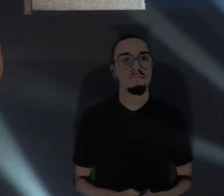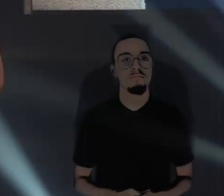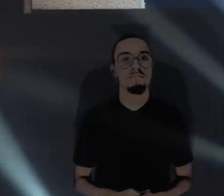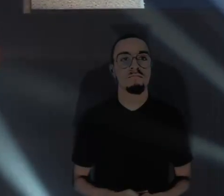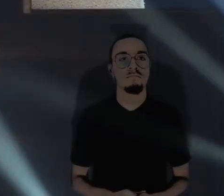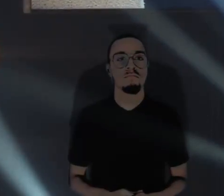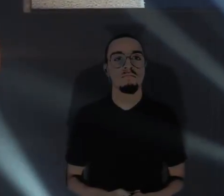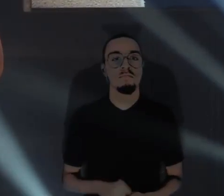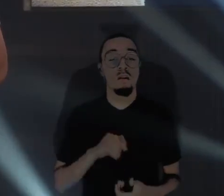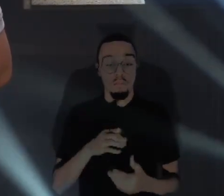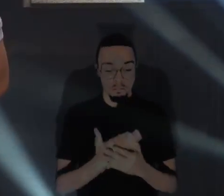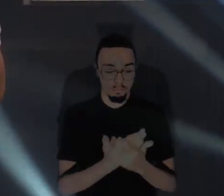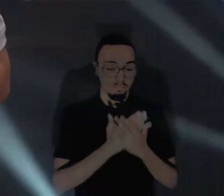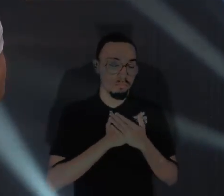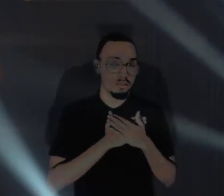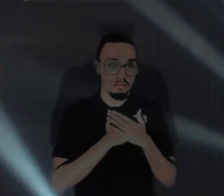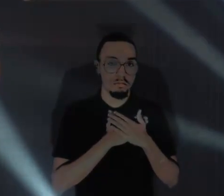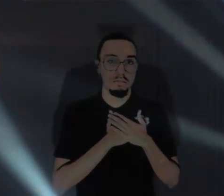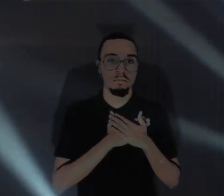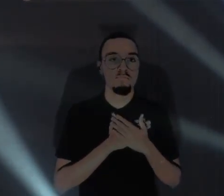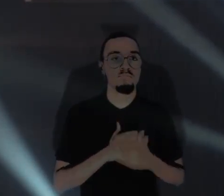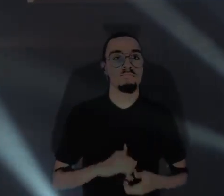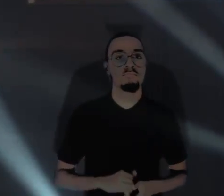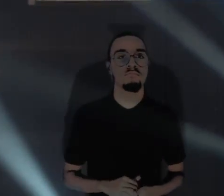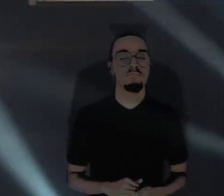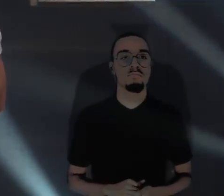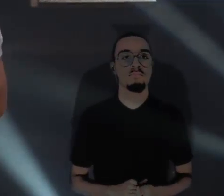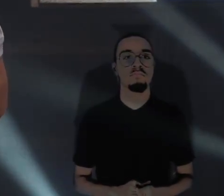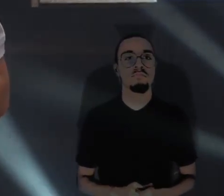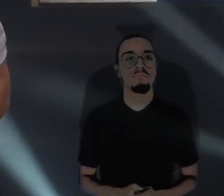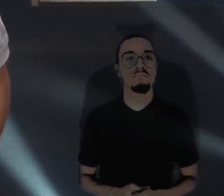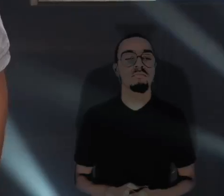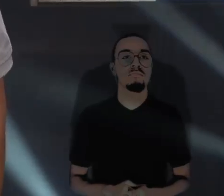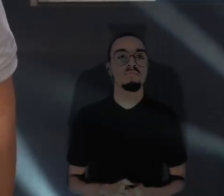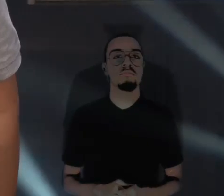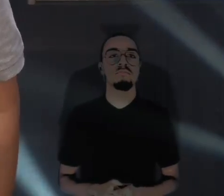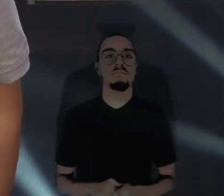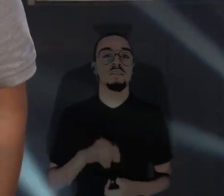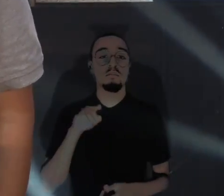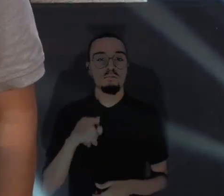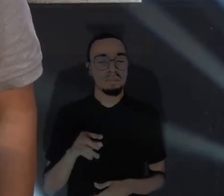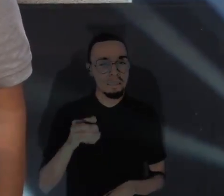Você vai carregar. Coloca as suas mãos no coração. Você vai carregar uma palavra.